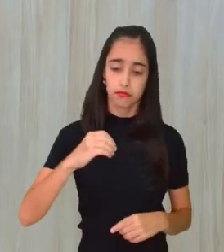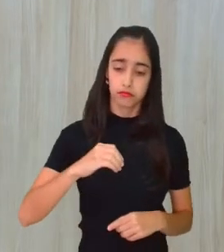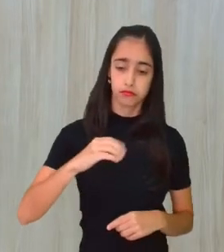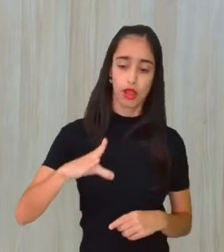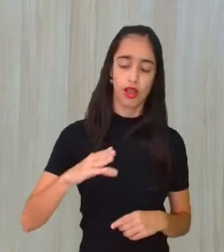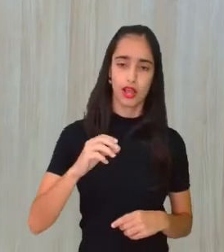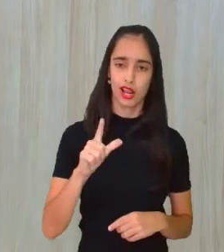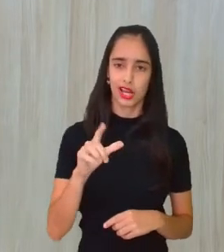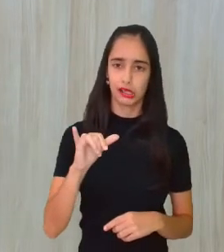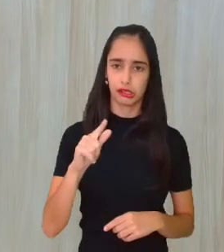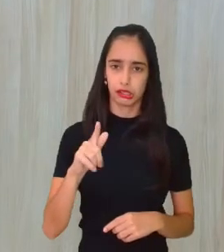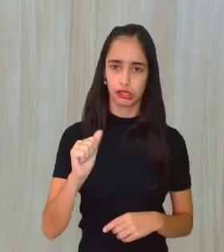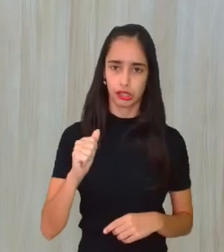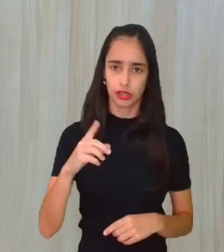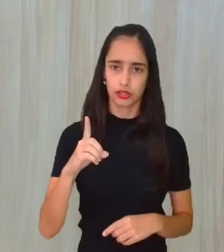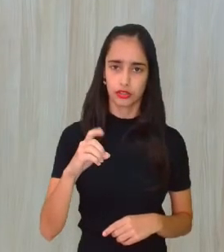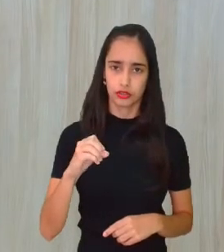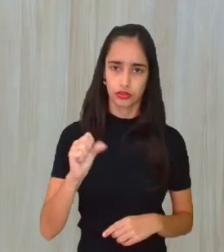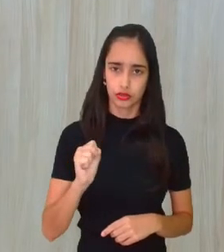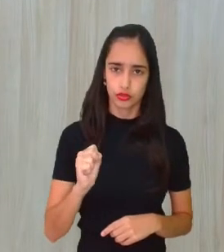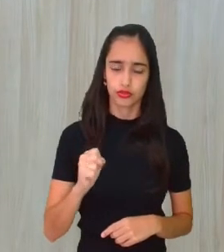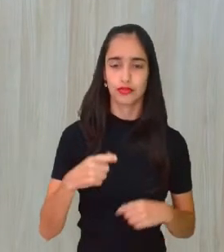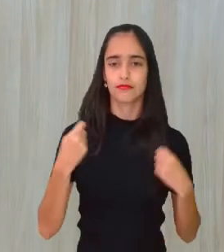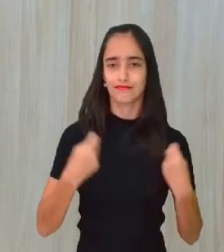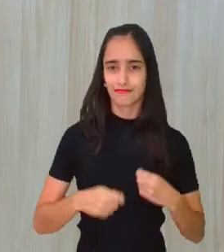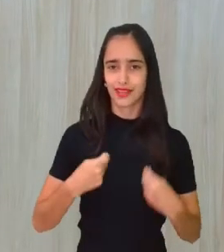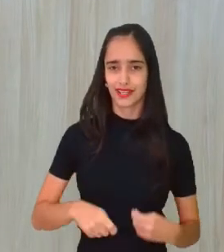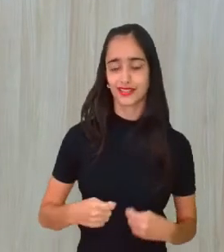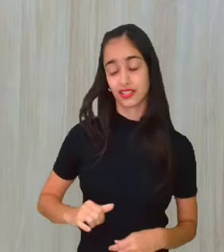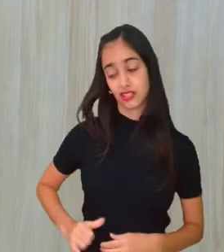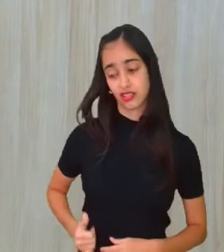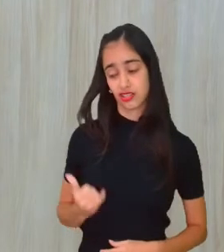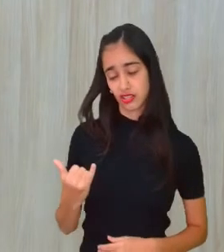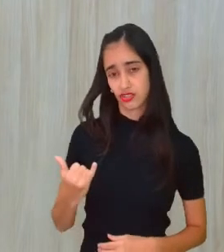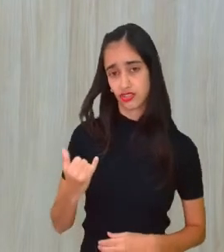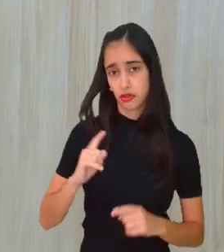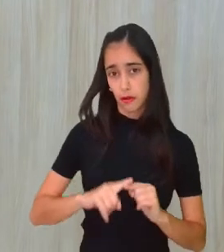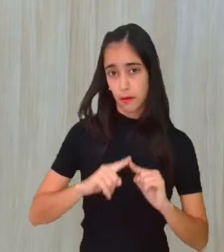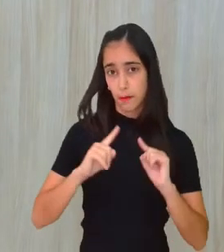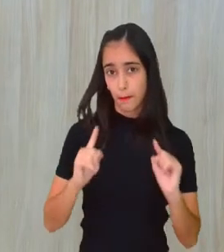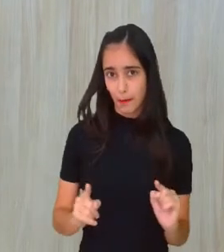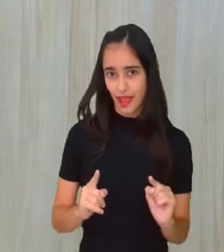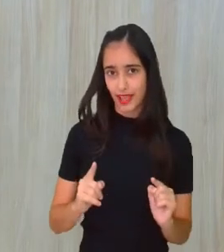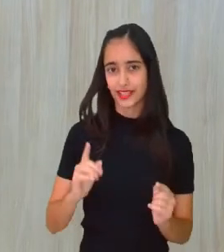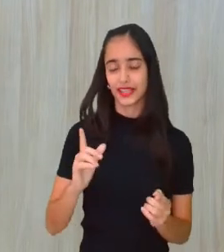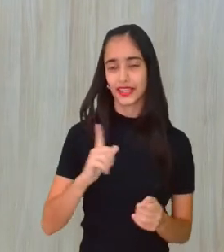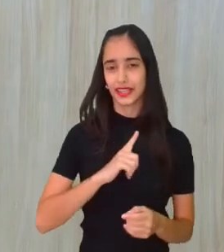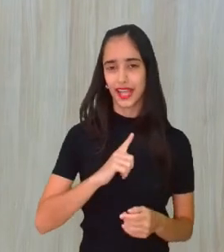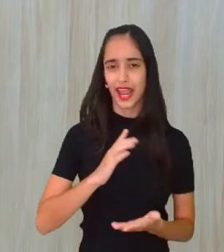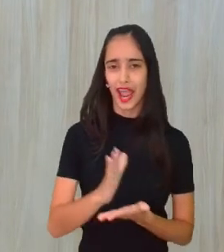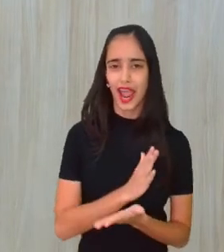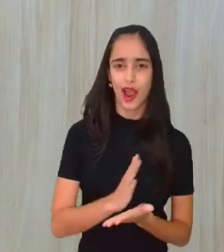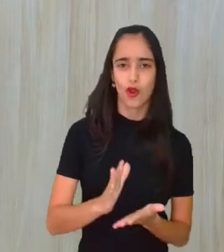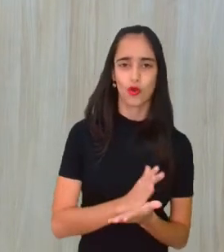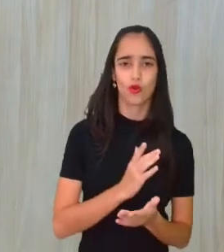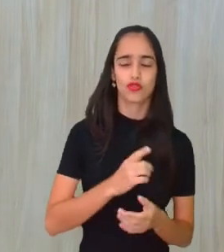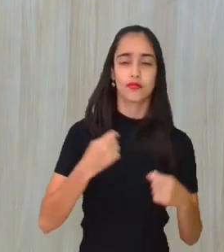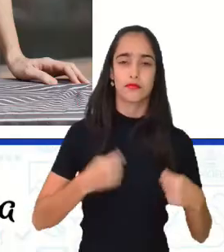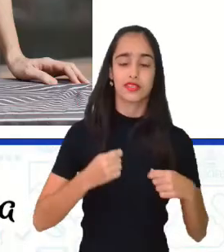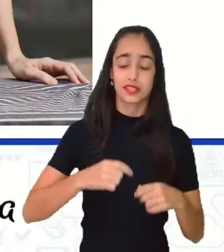uma certa quantidade de energia, sendo que alguns consomem mais, outros